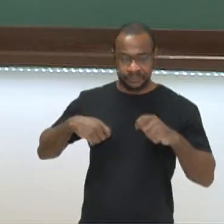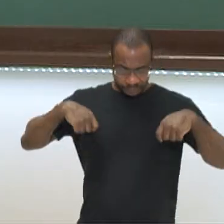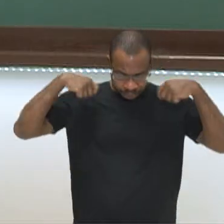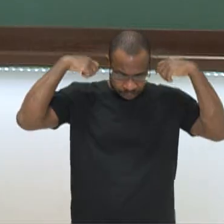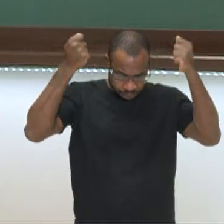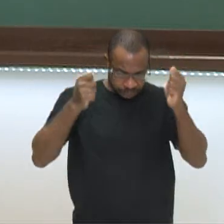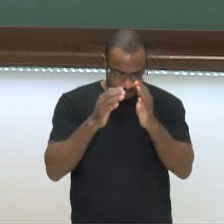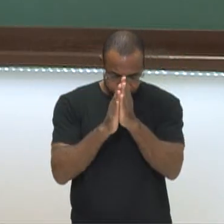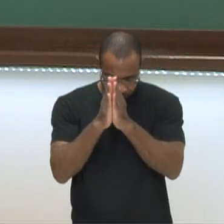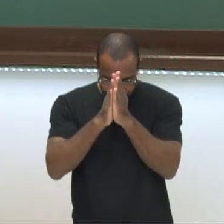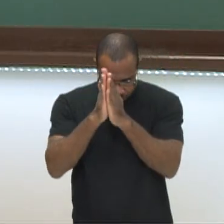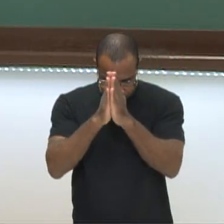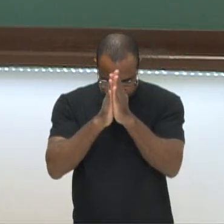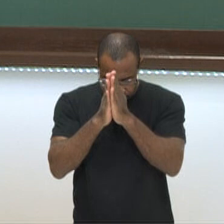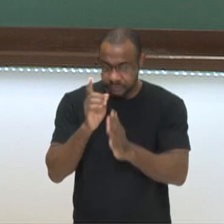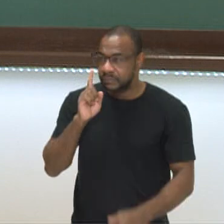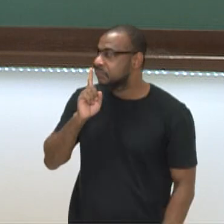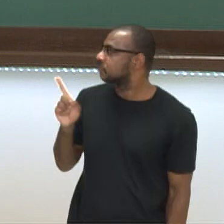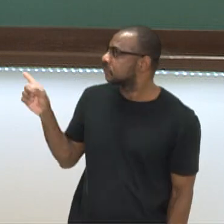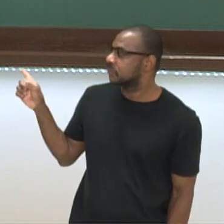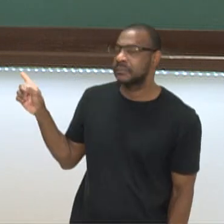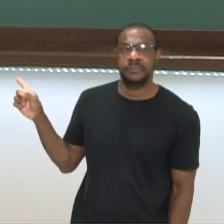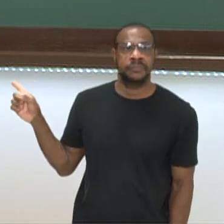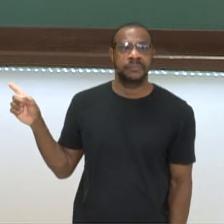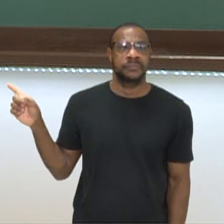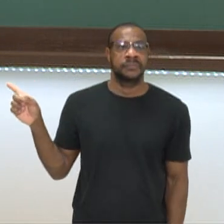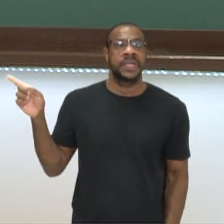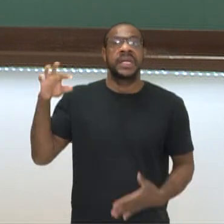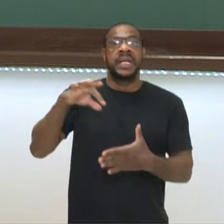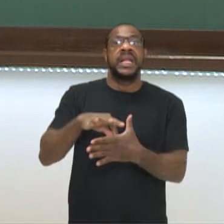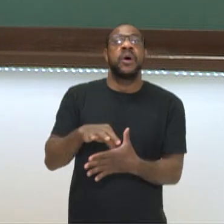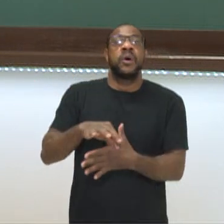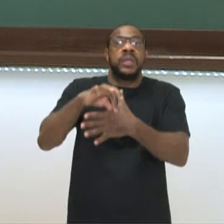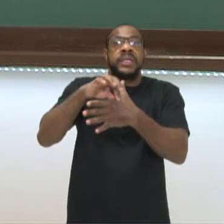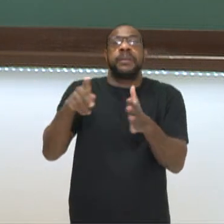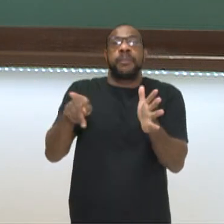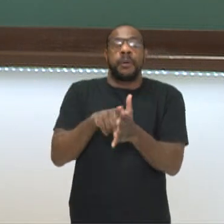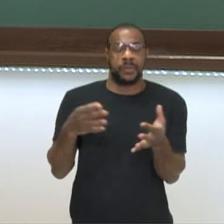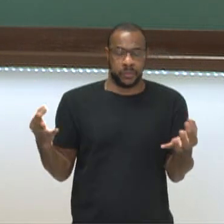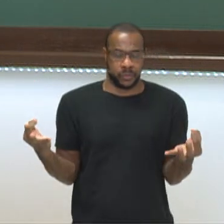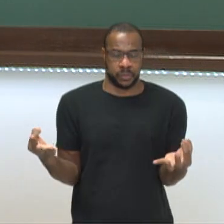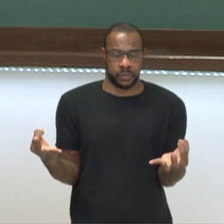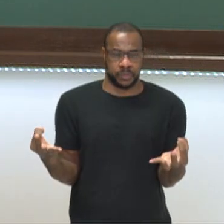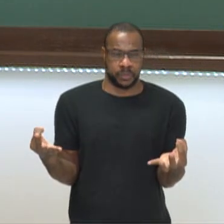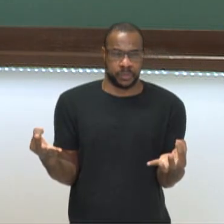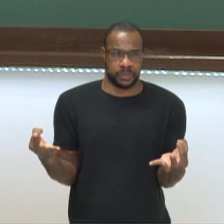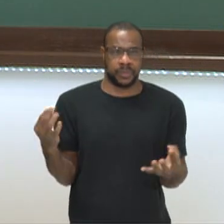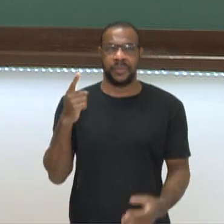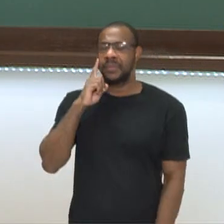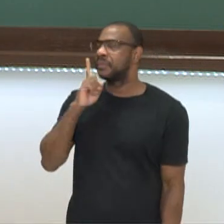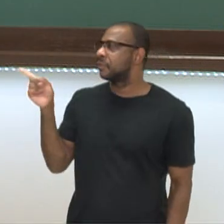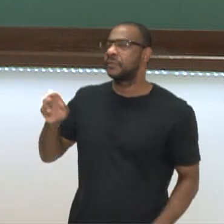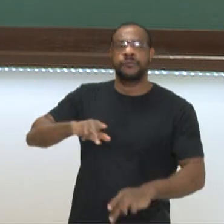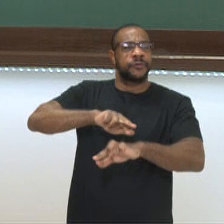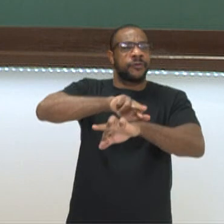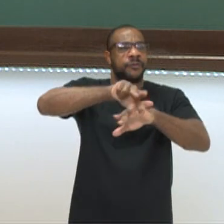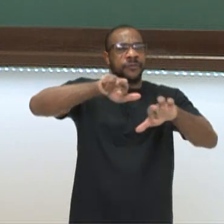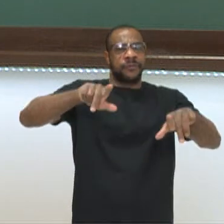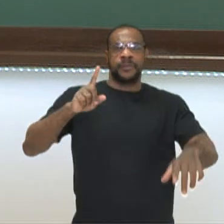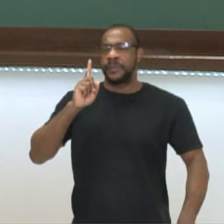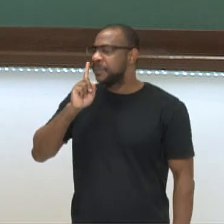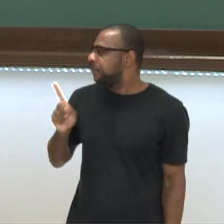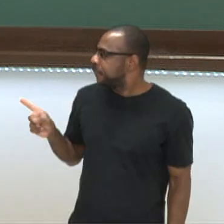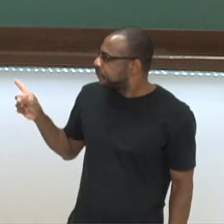líder máximo do budismo tibetano. Tem várias formas de budismo, Zen budismo, Changchun, que é chinês, o Zen budismo é